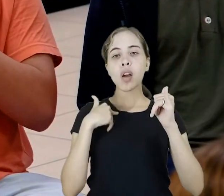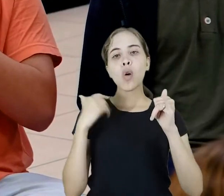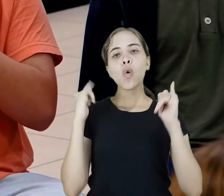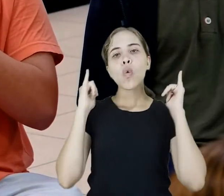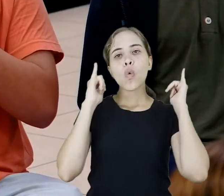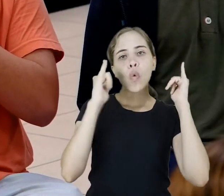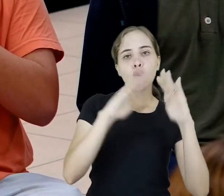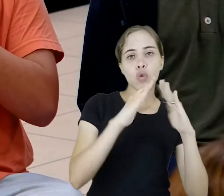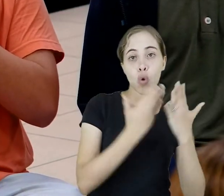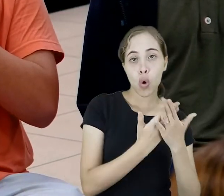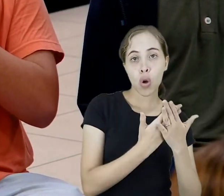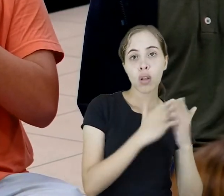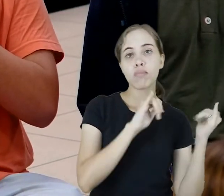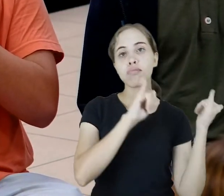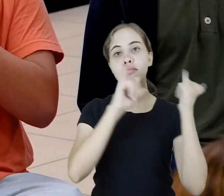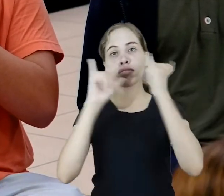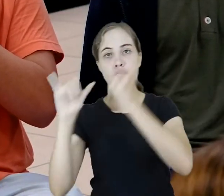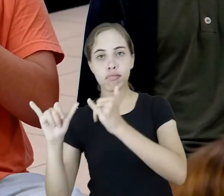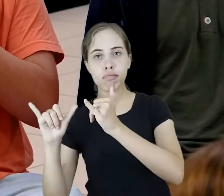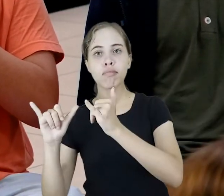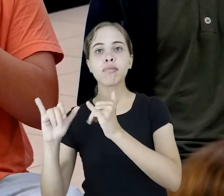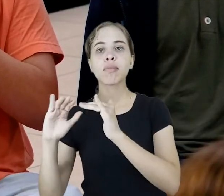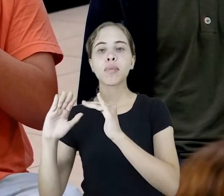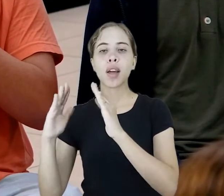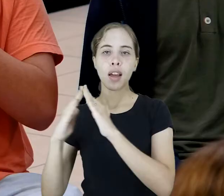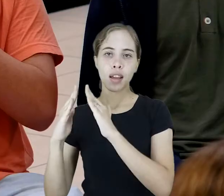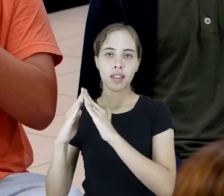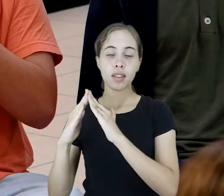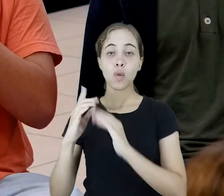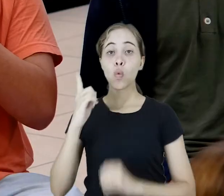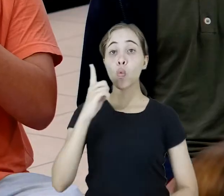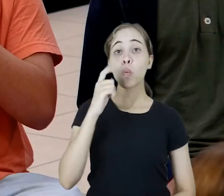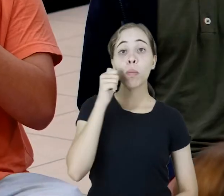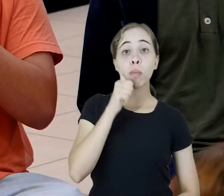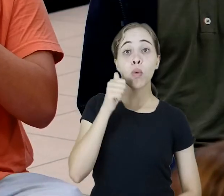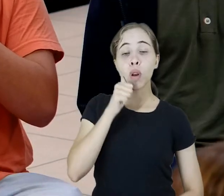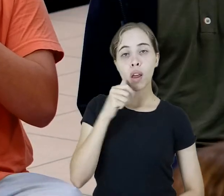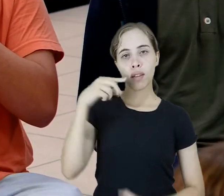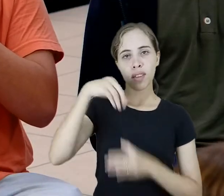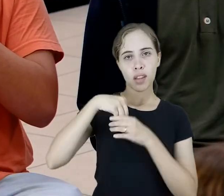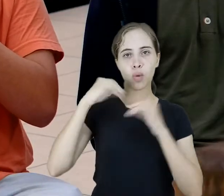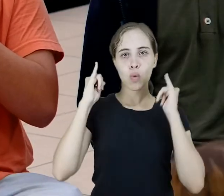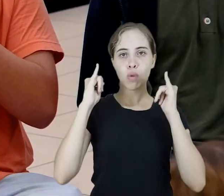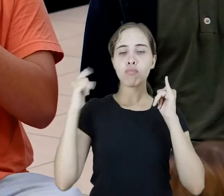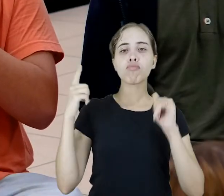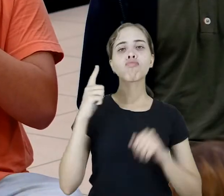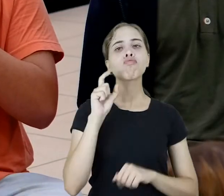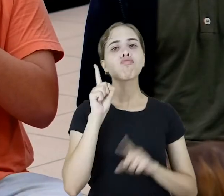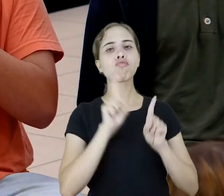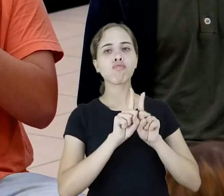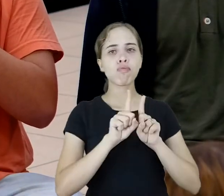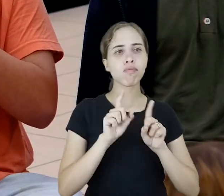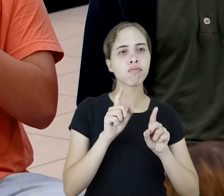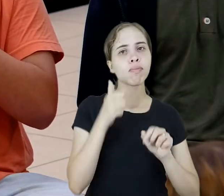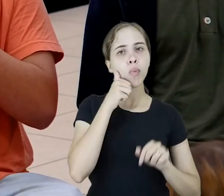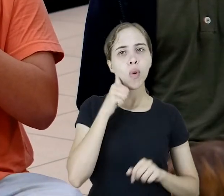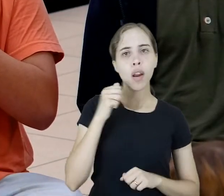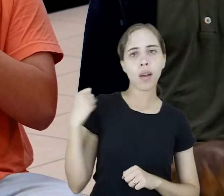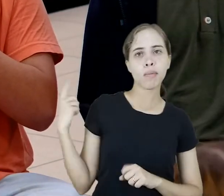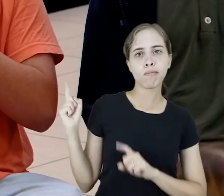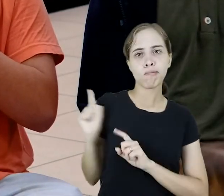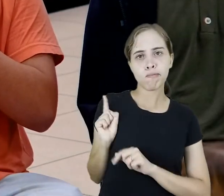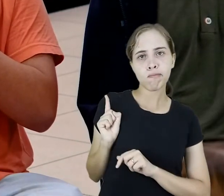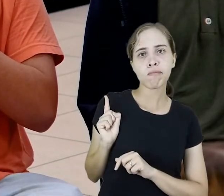depois da escola, e uma mulher parou perto de mim, se apoiou no ônibus, e o ônibus balança bastante. E